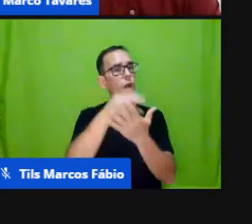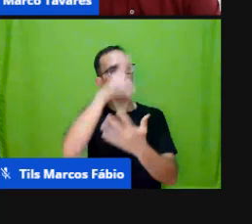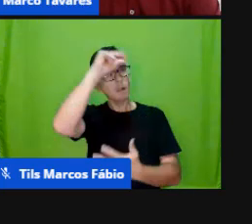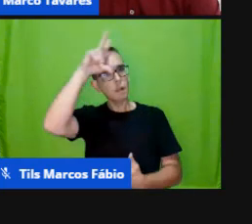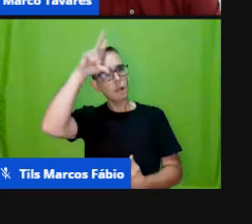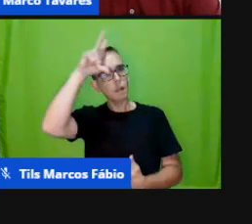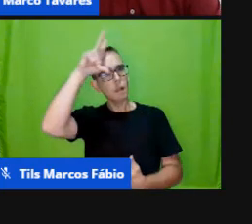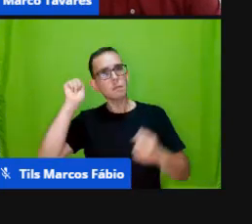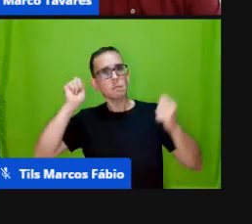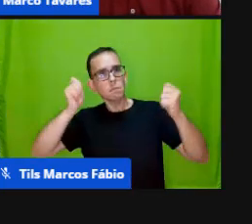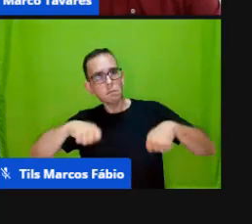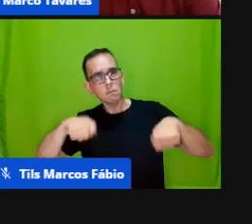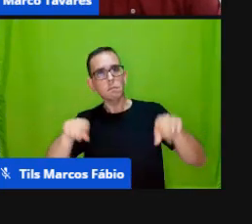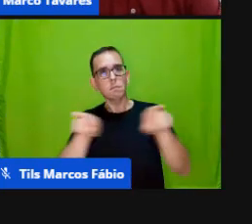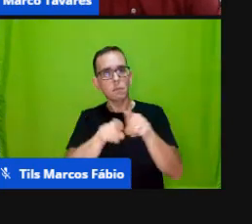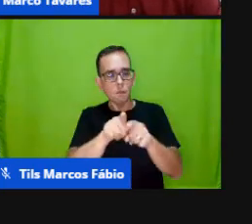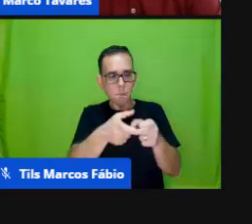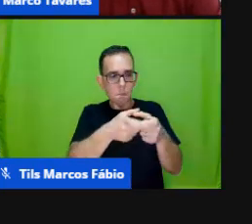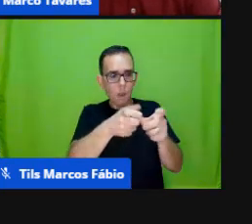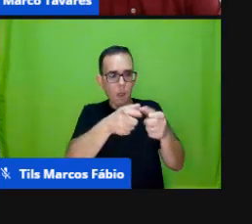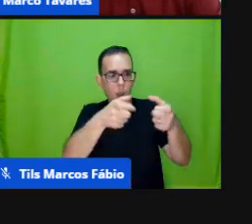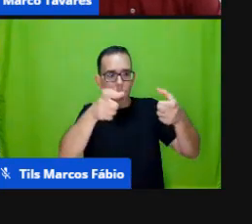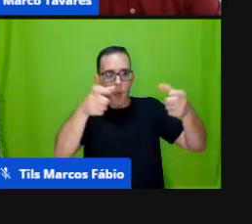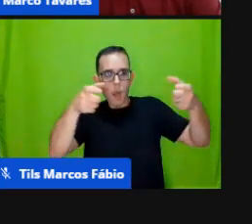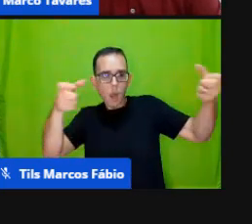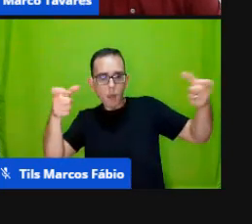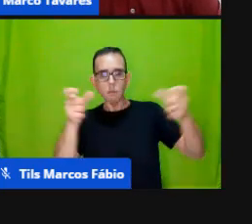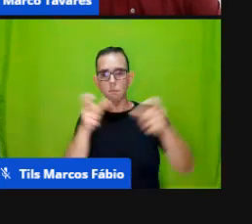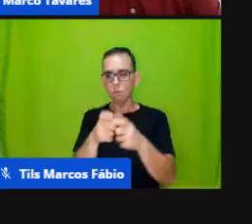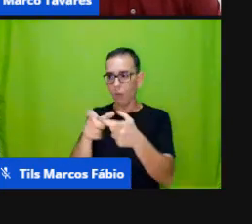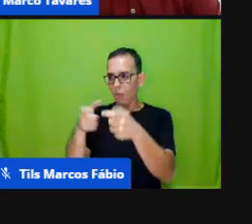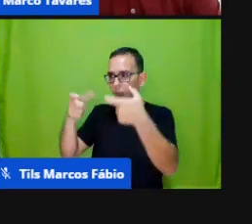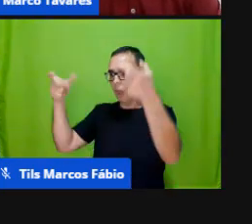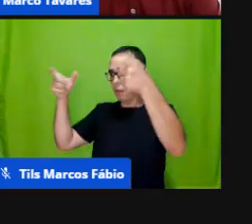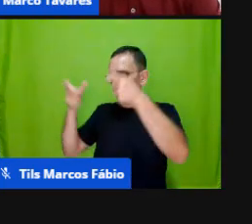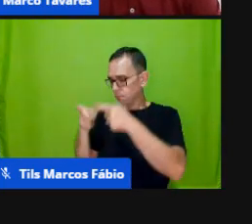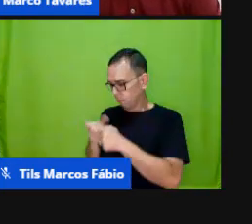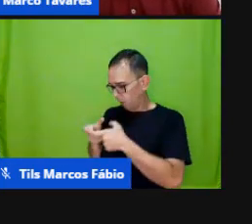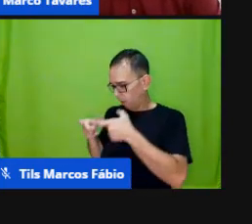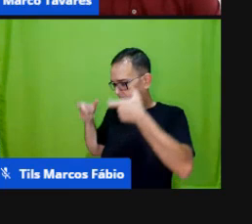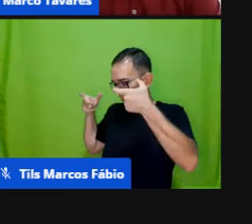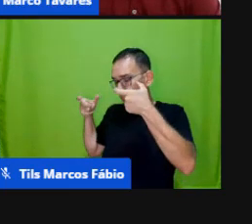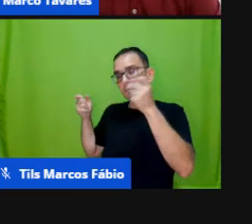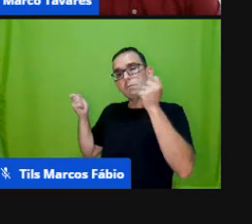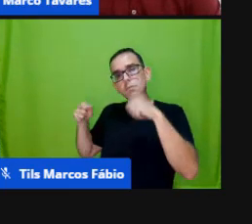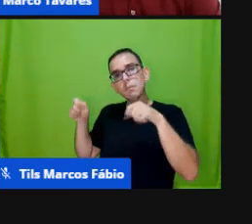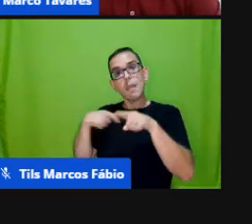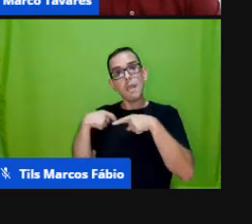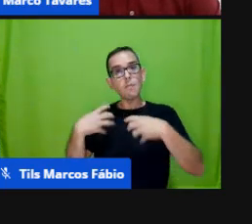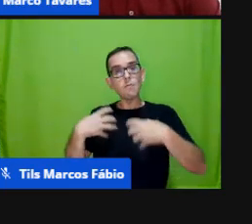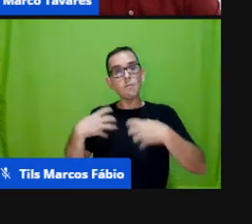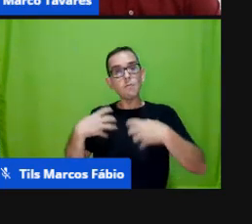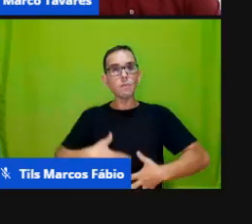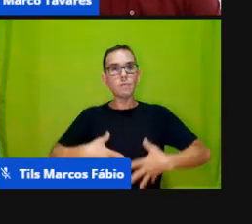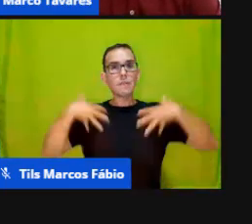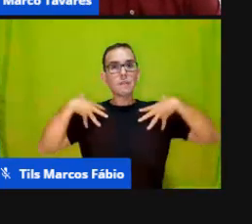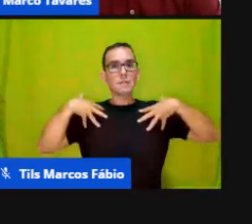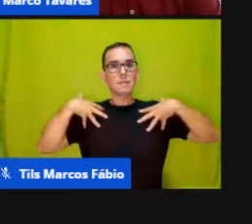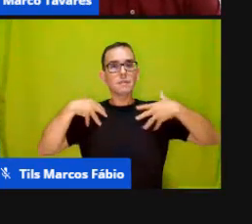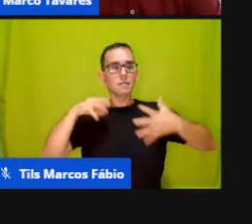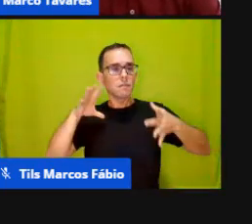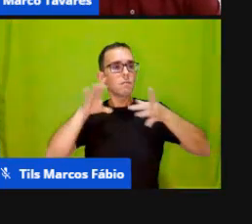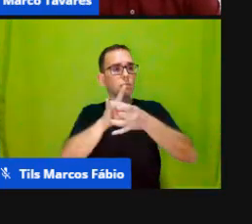ações cresceram muito, né? E também, e aí eu fico feliz porque eu faço parte disso,